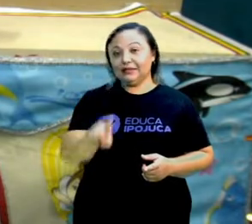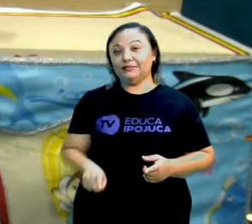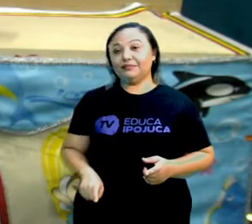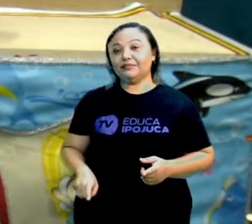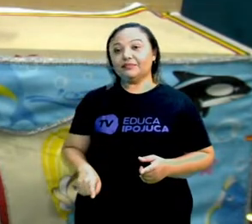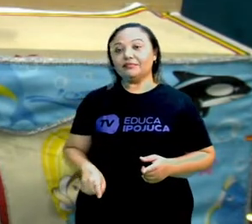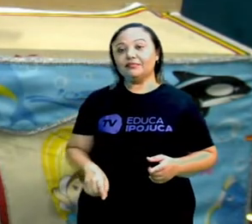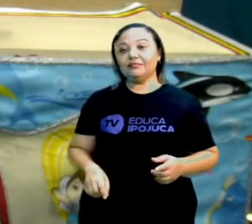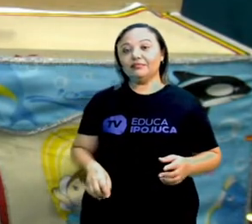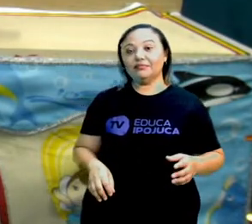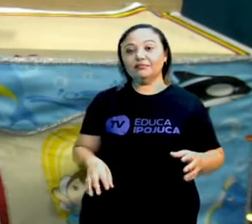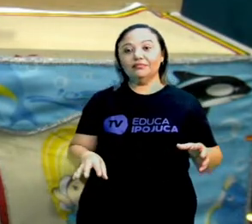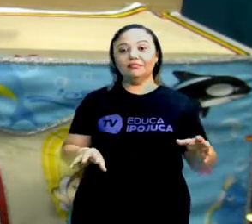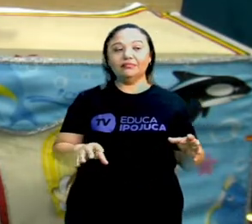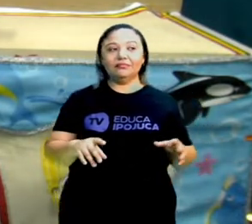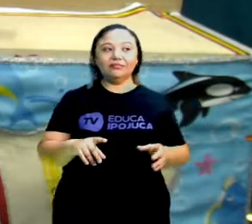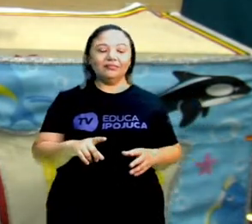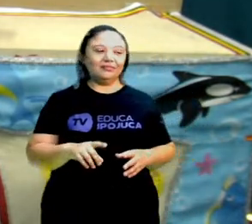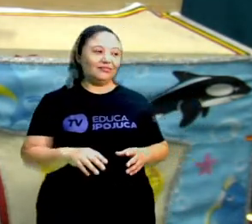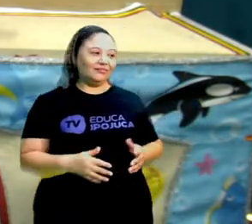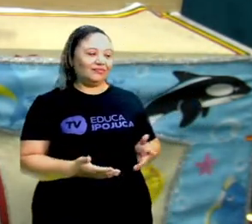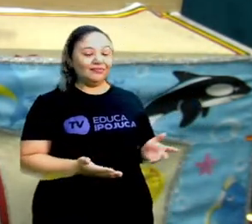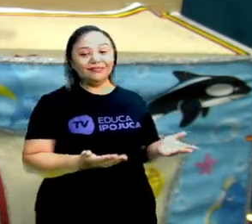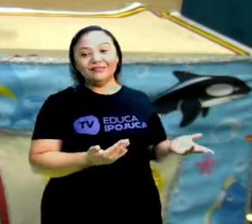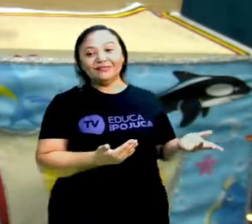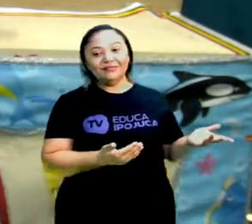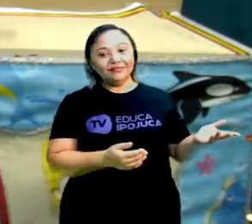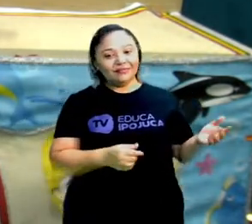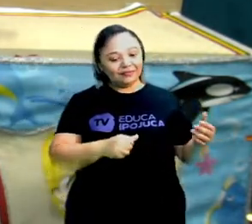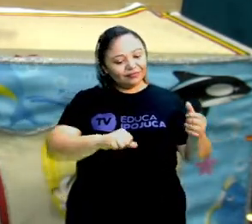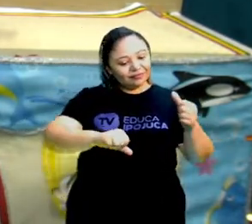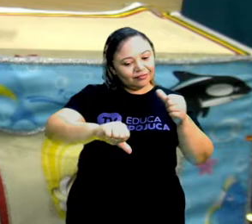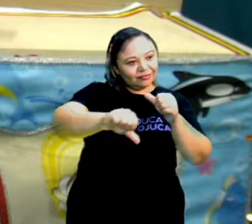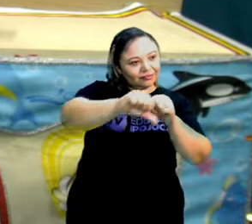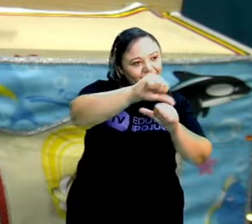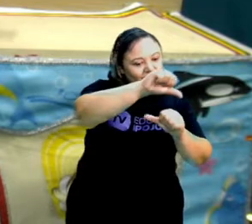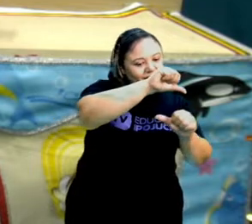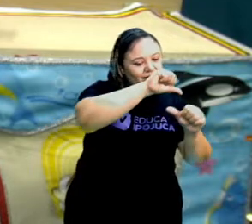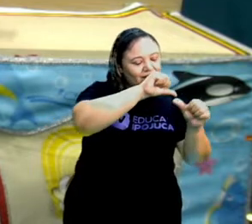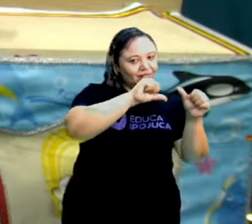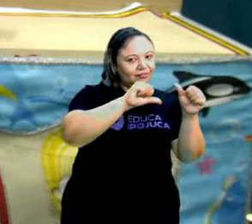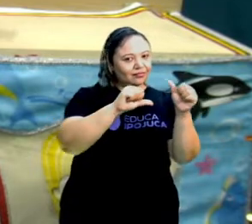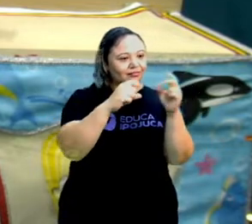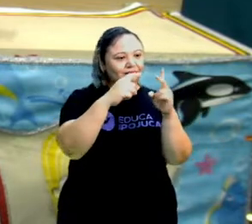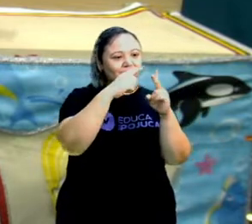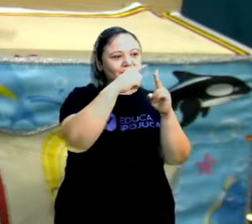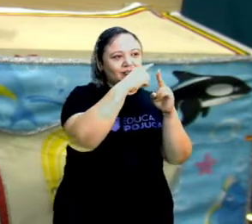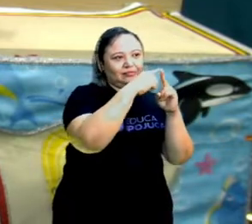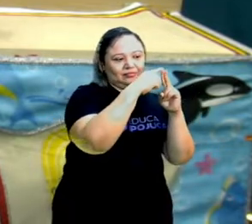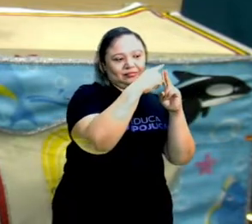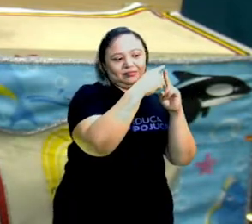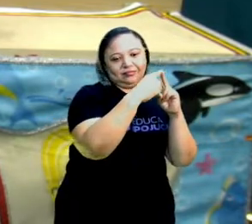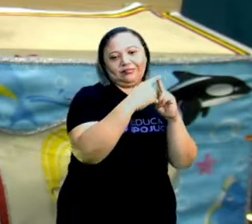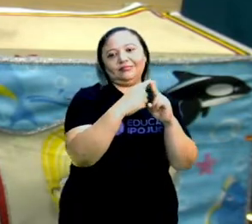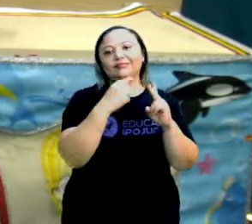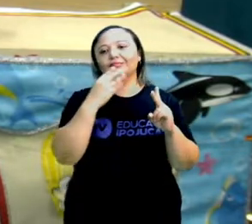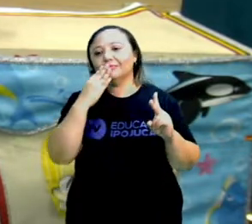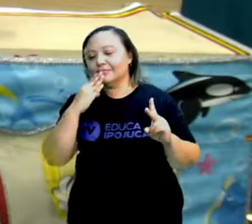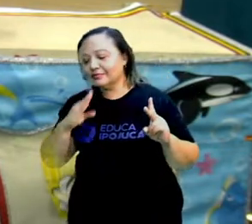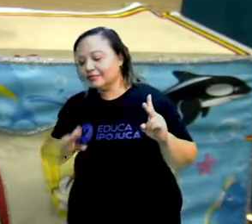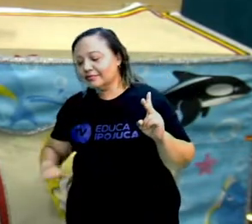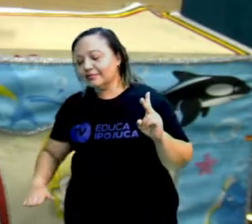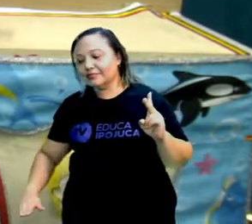Botou no caldeirão? Não. Transformou eles em 2 anões. Ah,